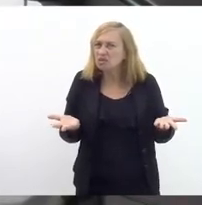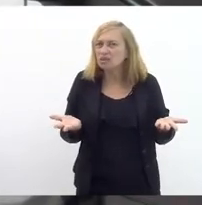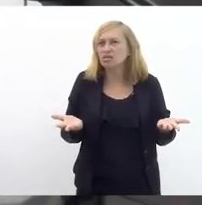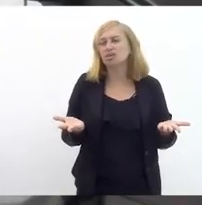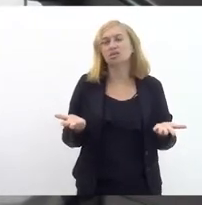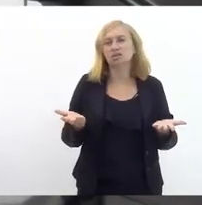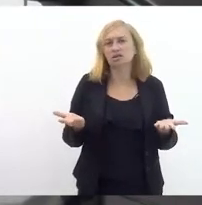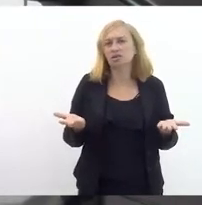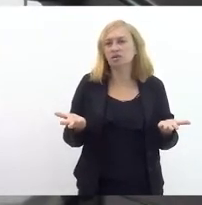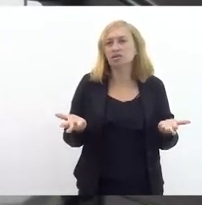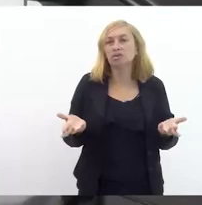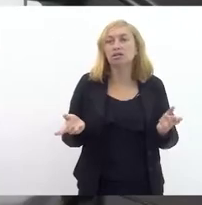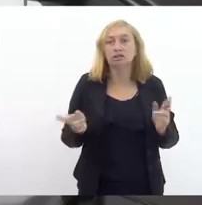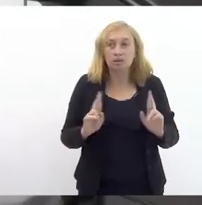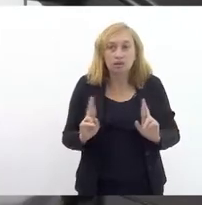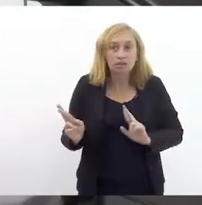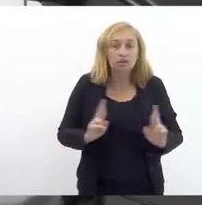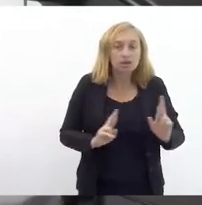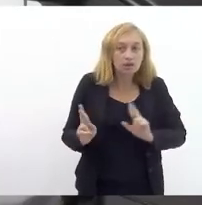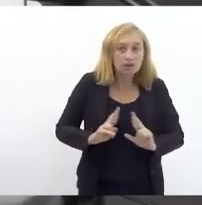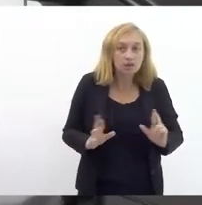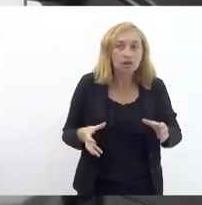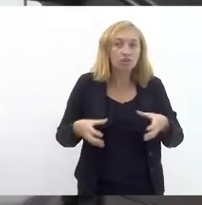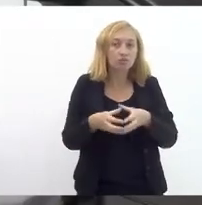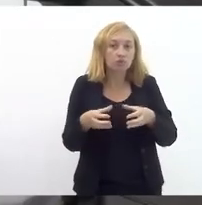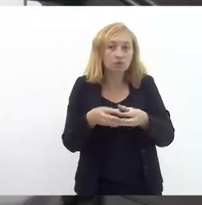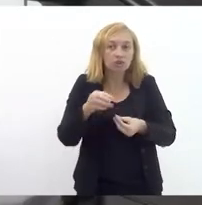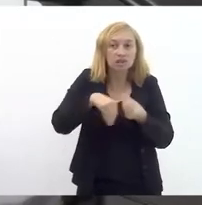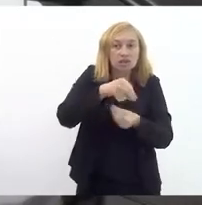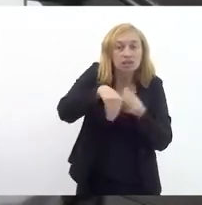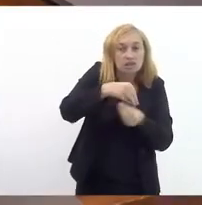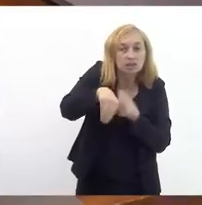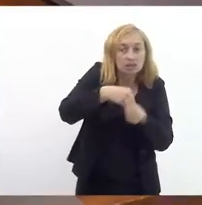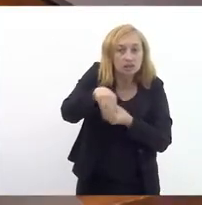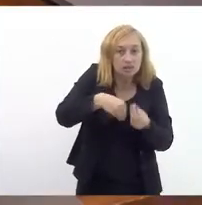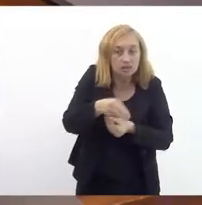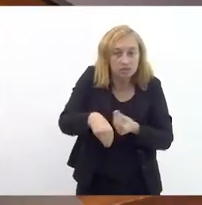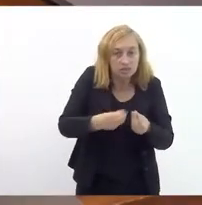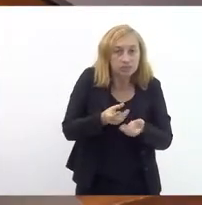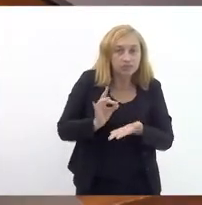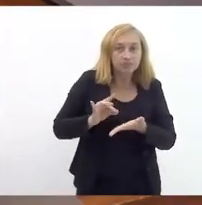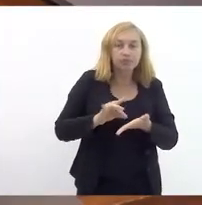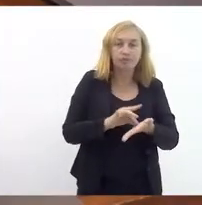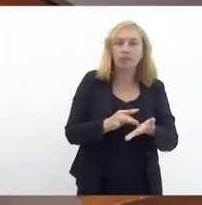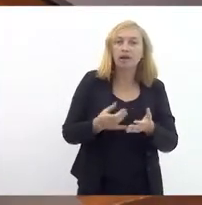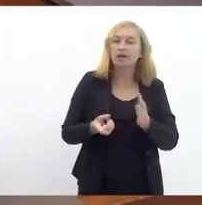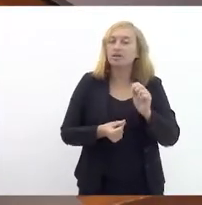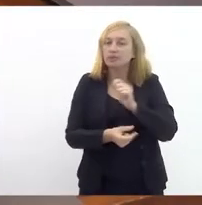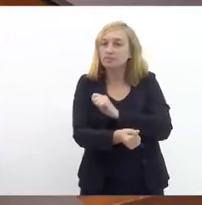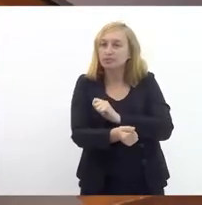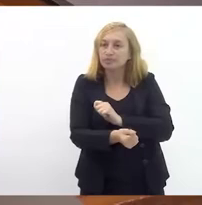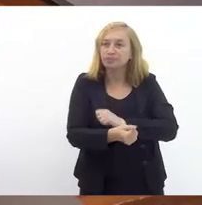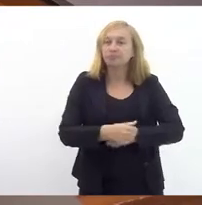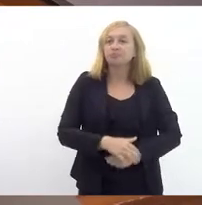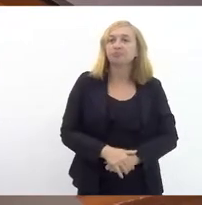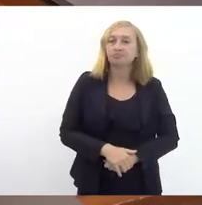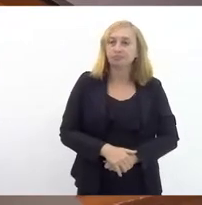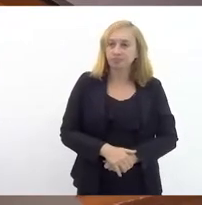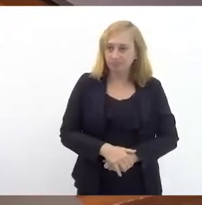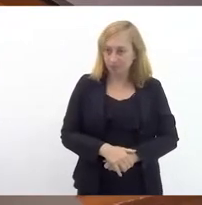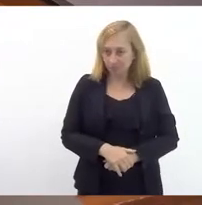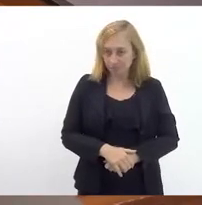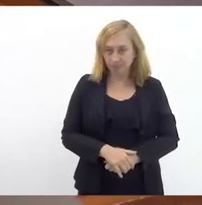Bom, com relação à comissão mista, ela certificou a realização dos investimentos com verificação